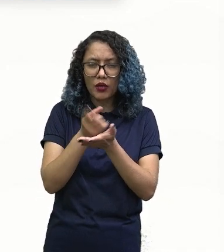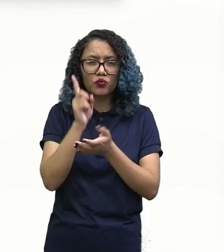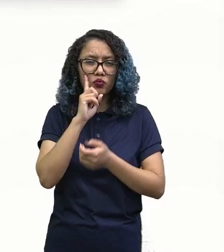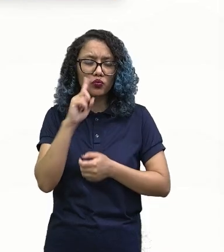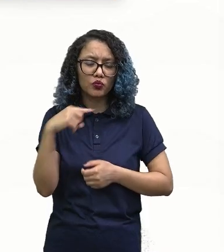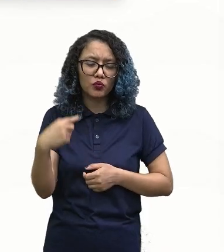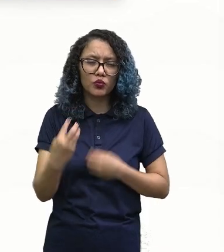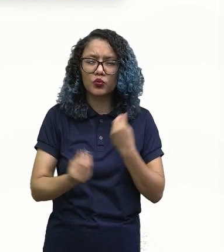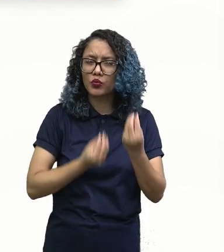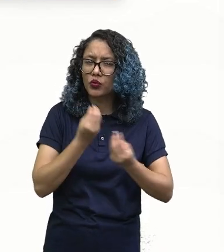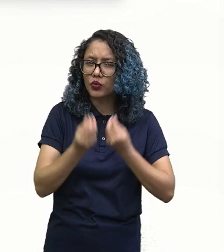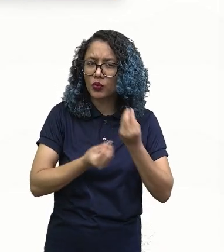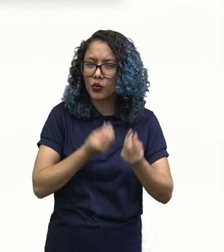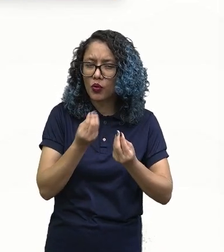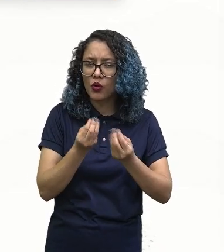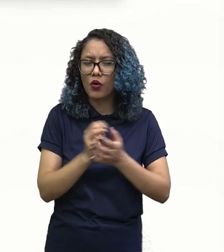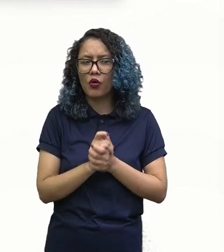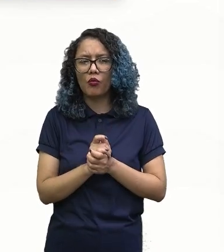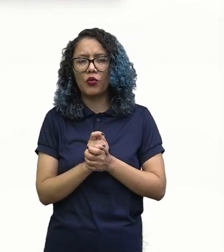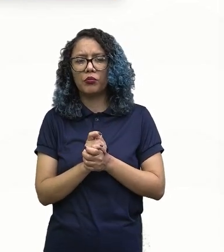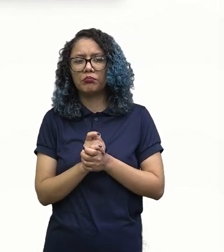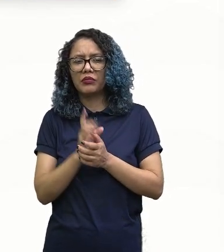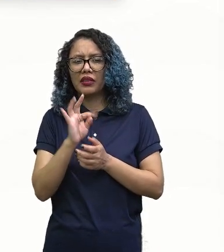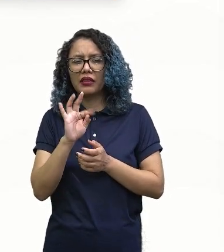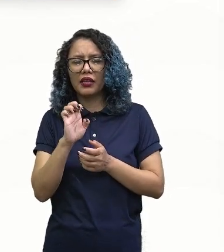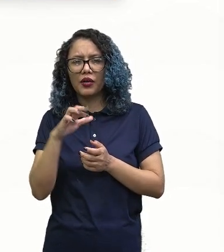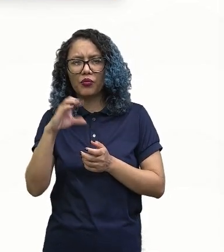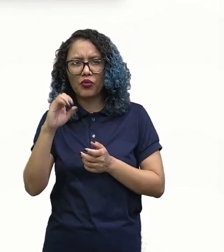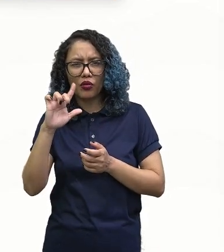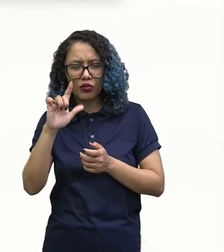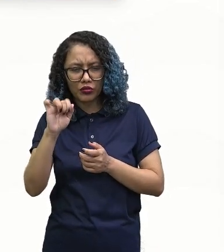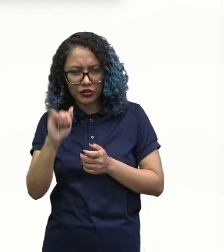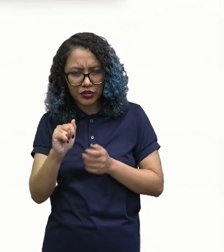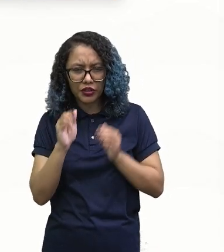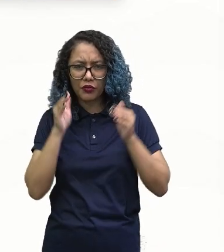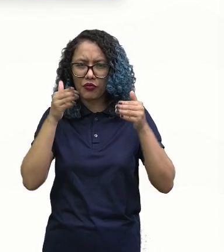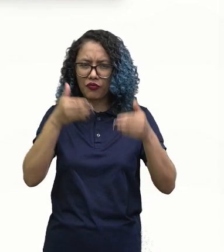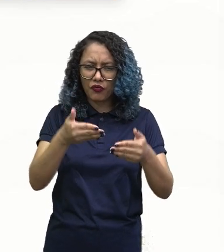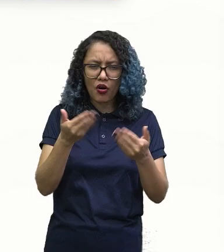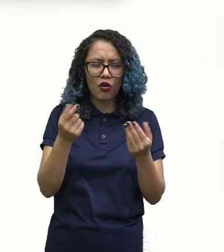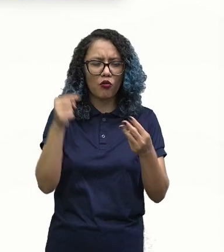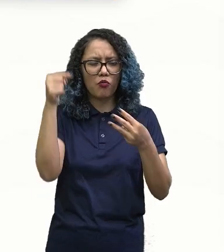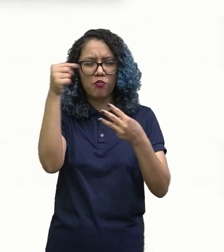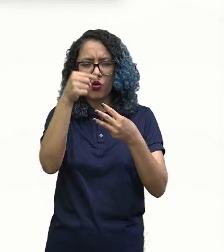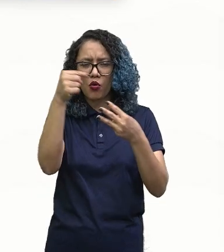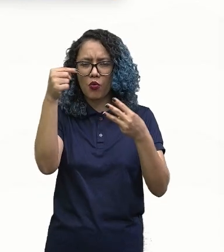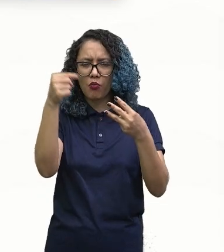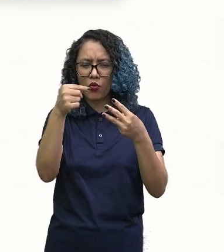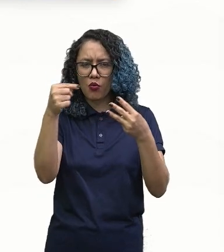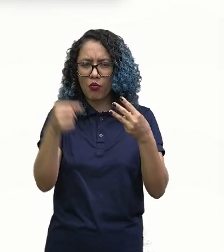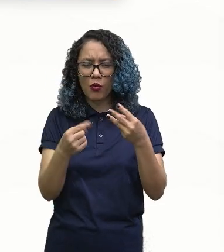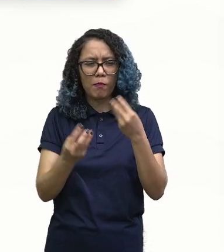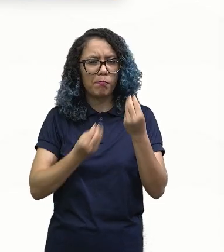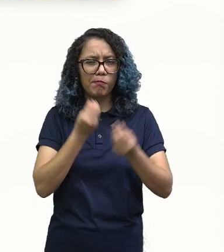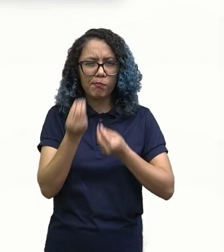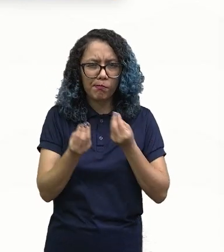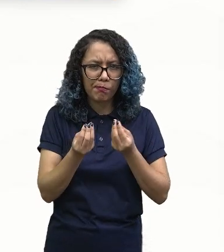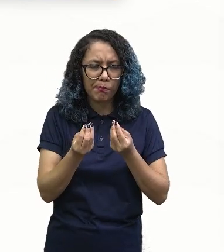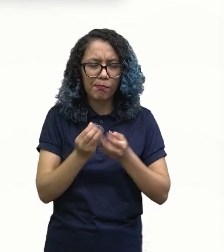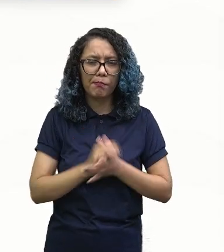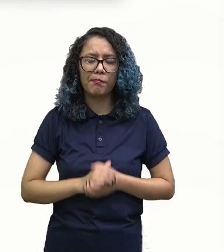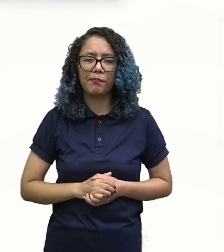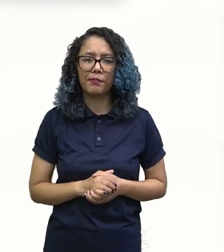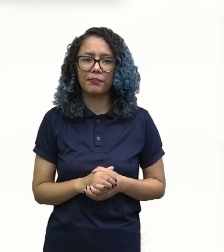Como é que eu estudo termologia, que envolve aí calorimetria e termodinâmica?